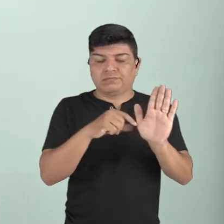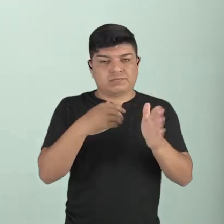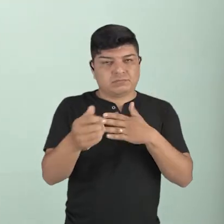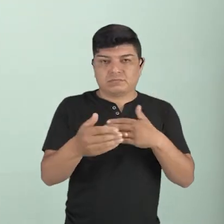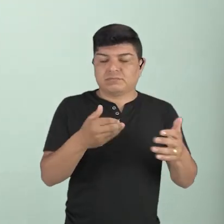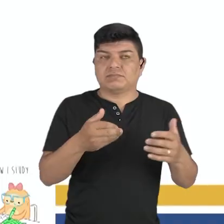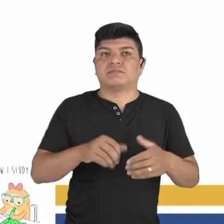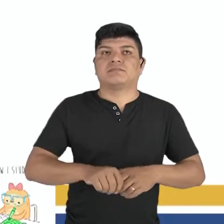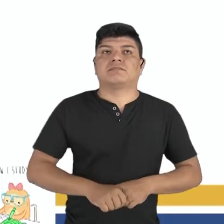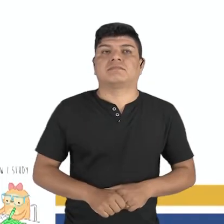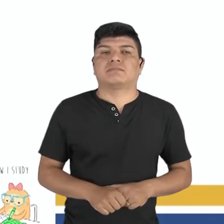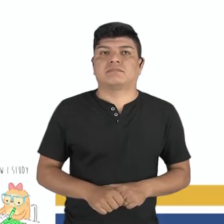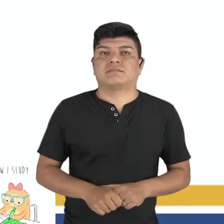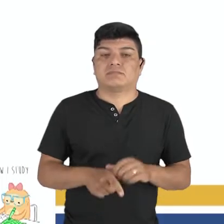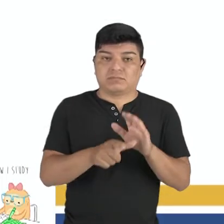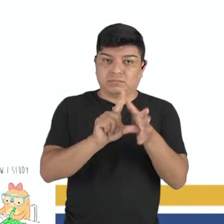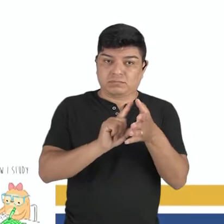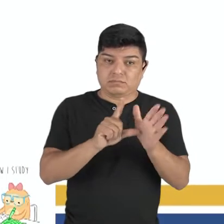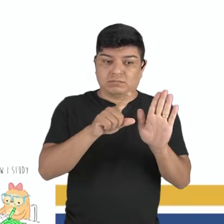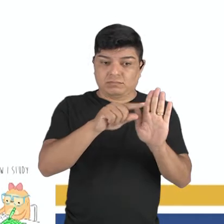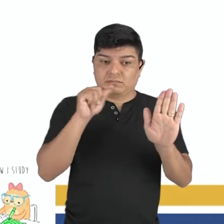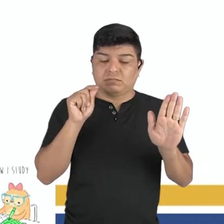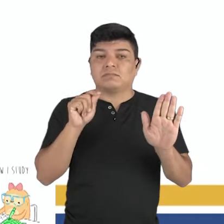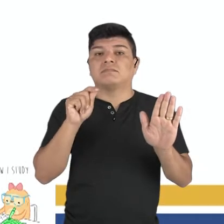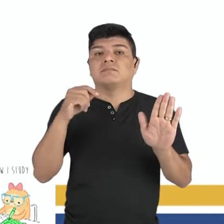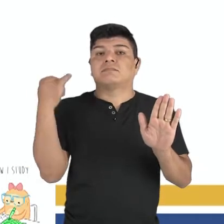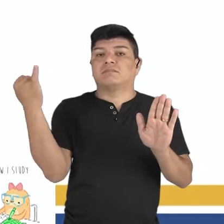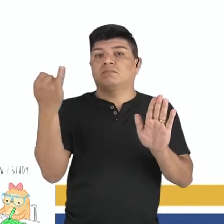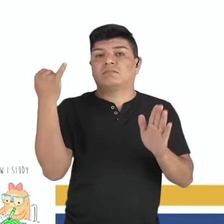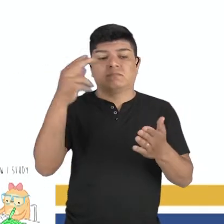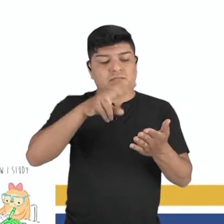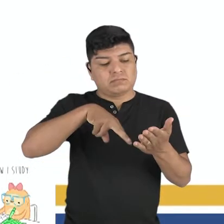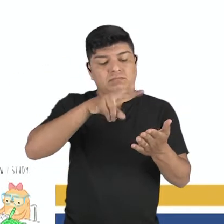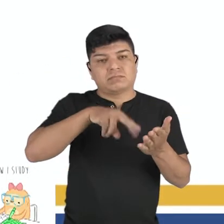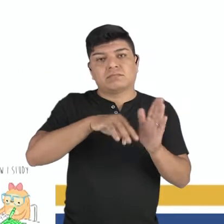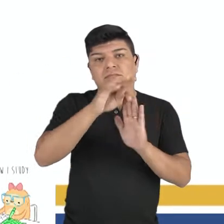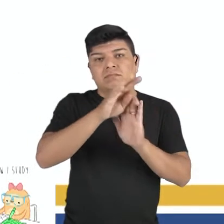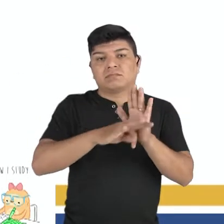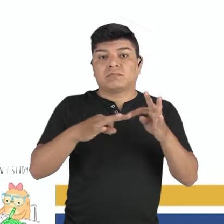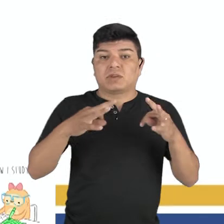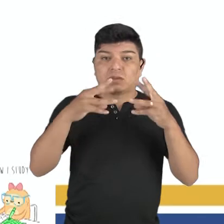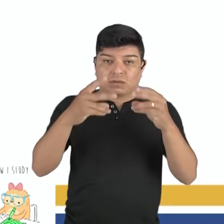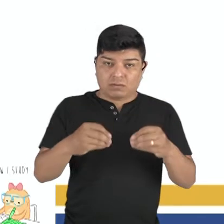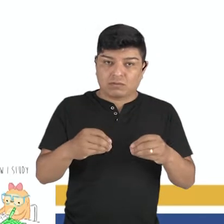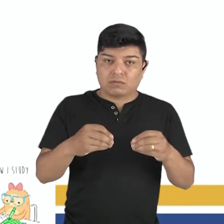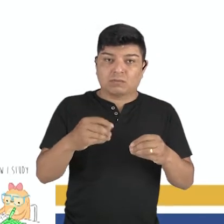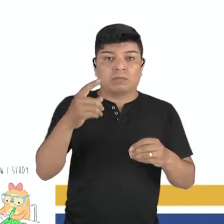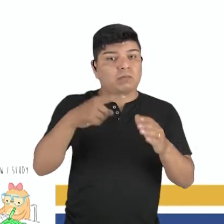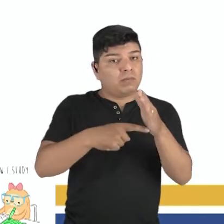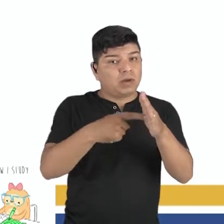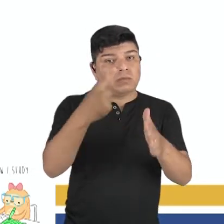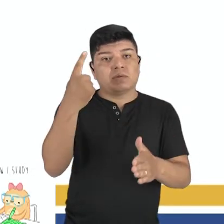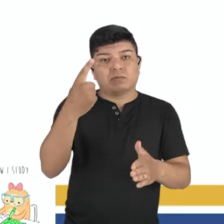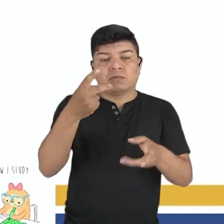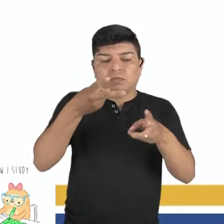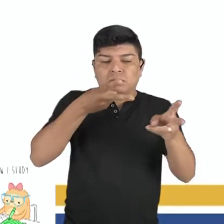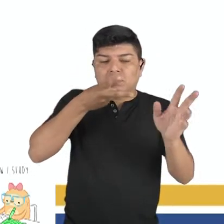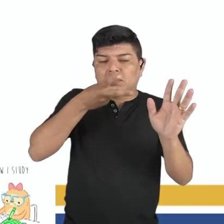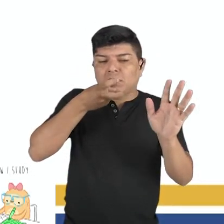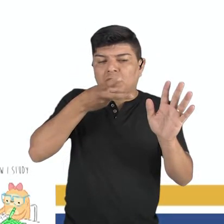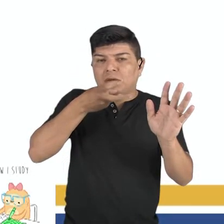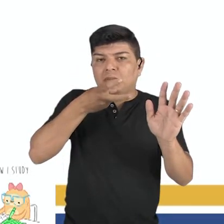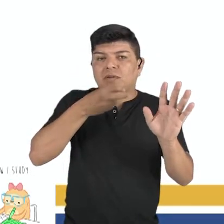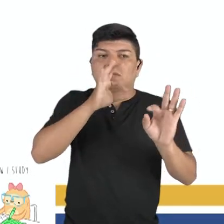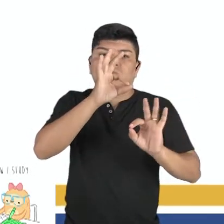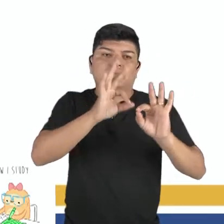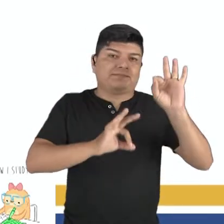ok? Antes de grifar, é importantíssimo ler o texto inteiro, pelo menos uma vez, para perceber como ele